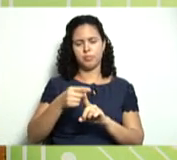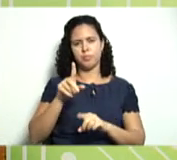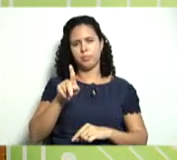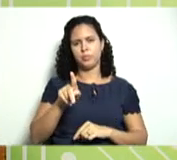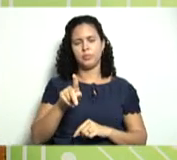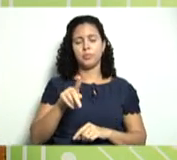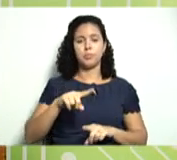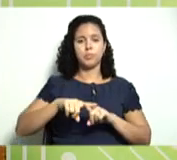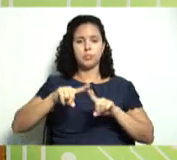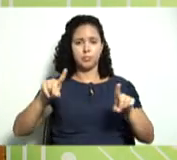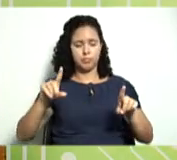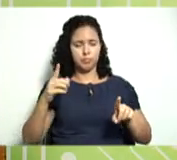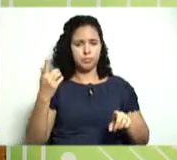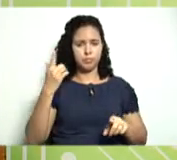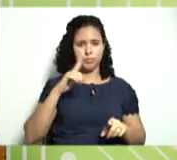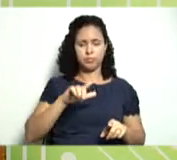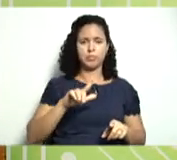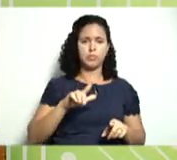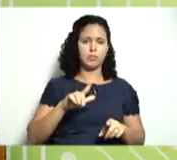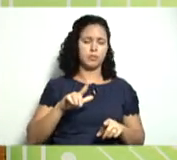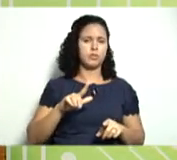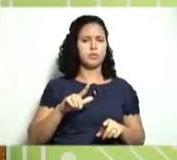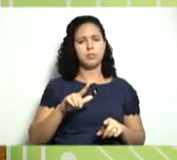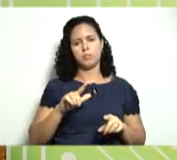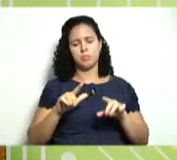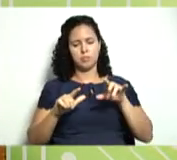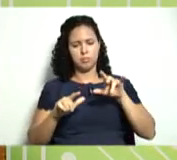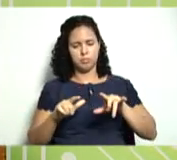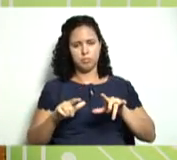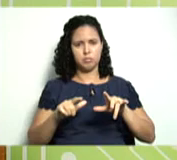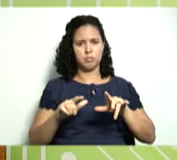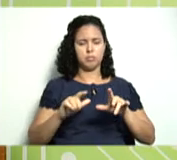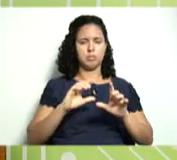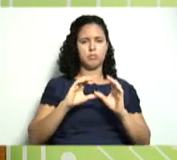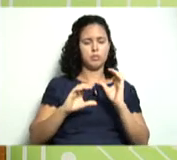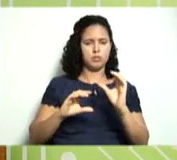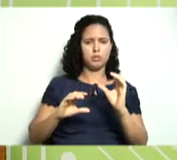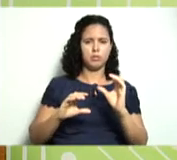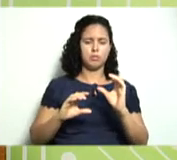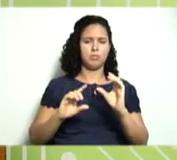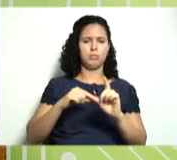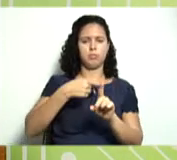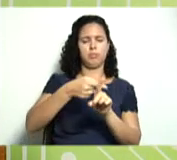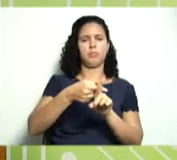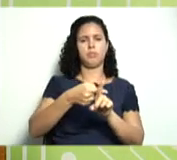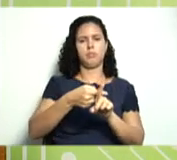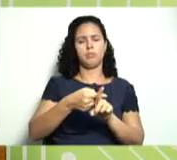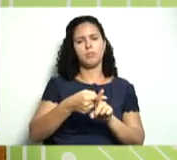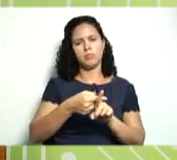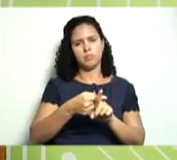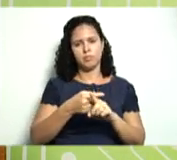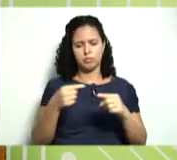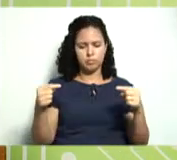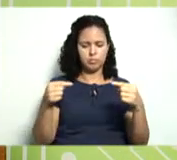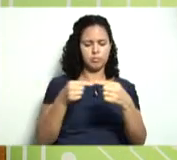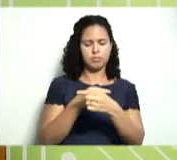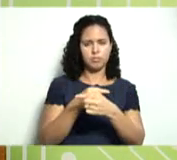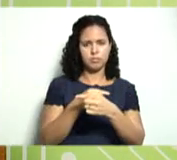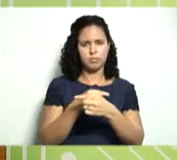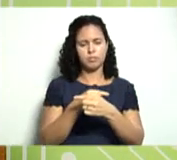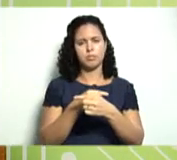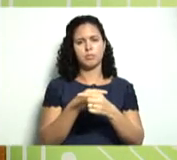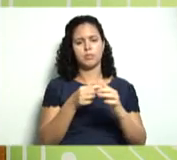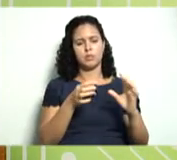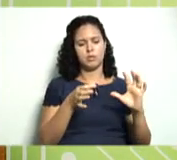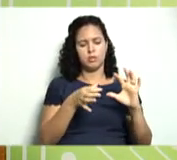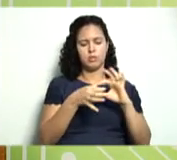em alguns atalhos oauth o shift serra inclusive o cro o controlo ea associação a junção